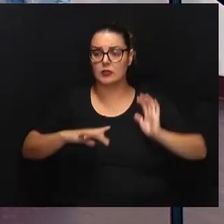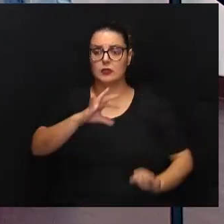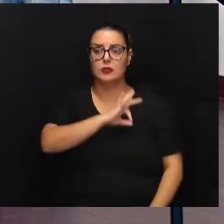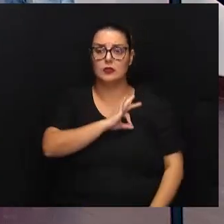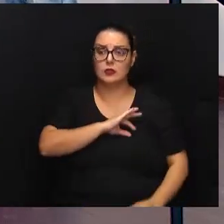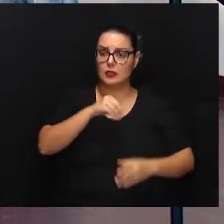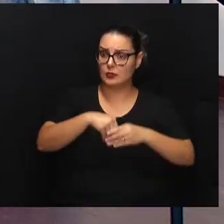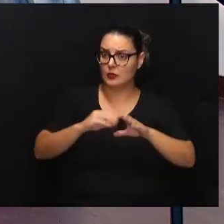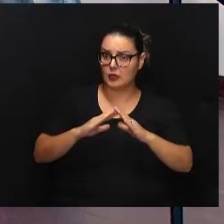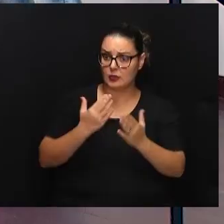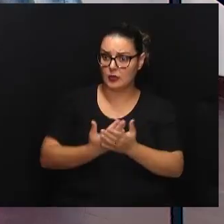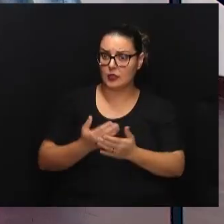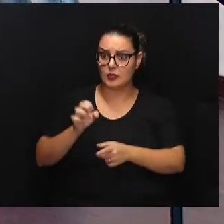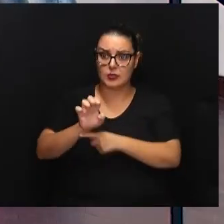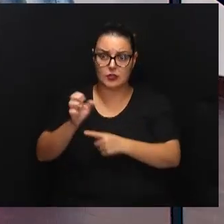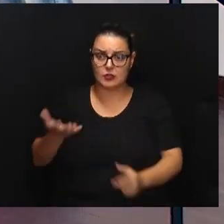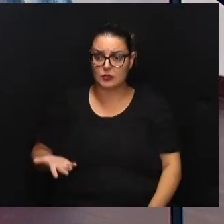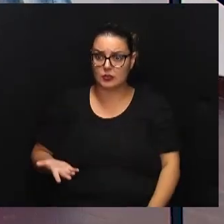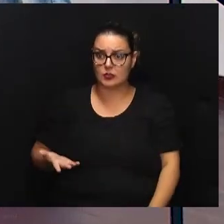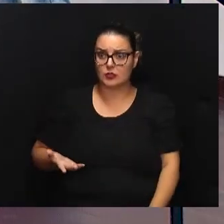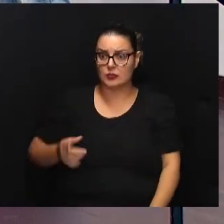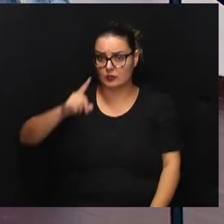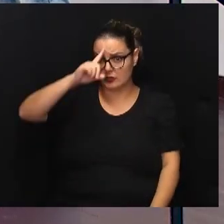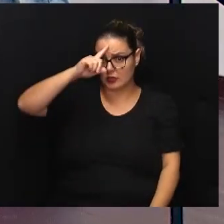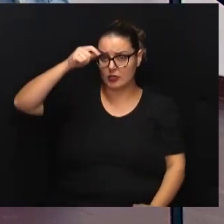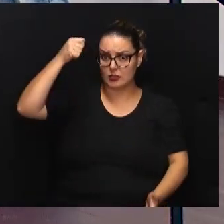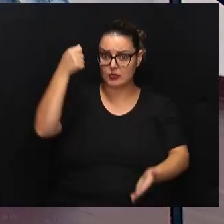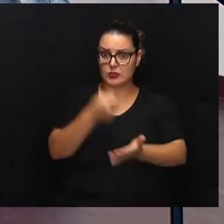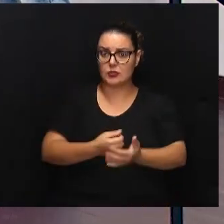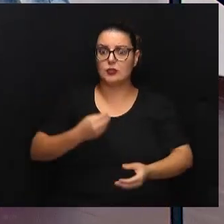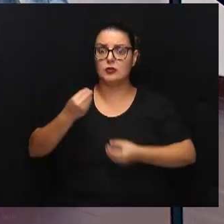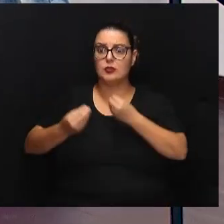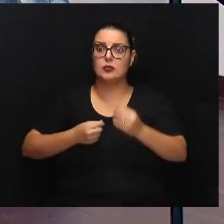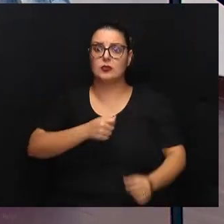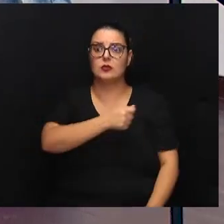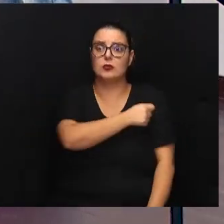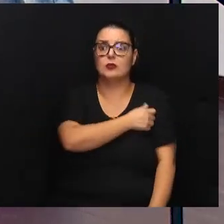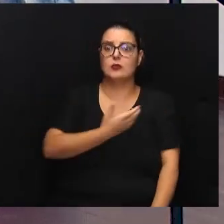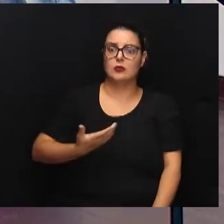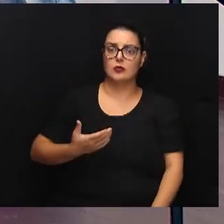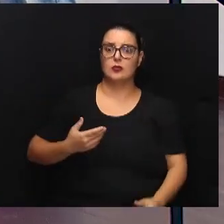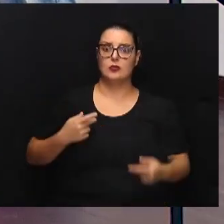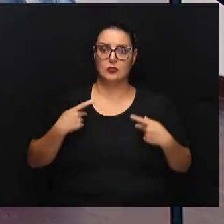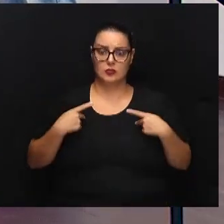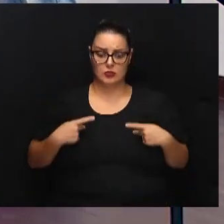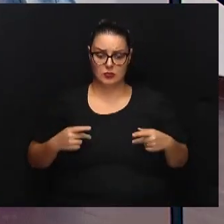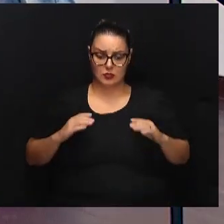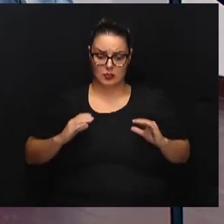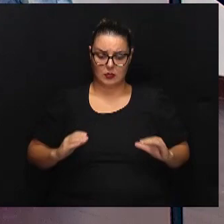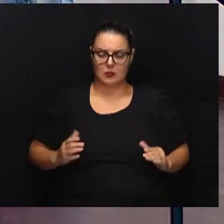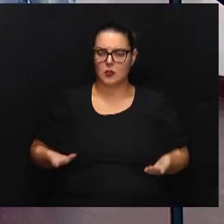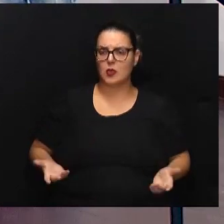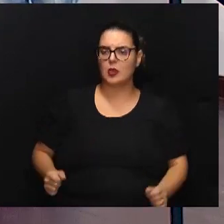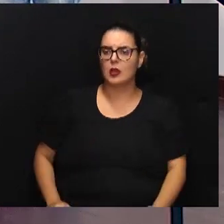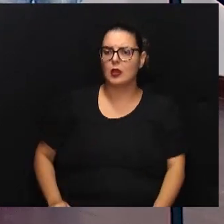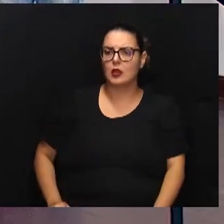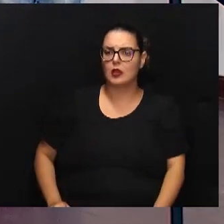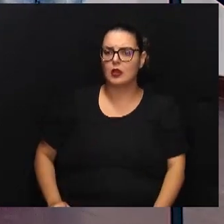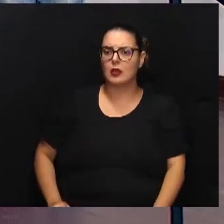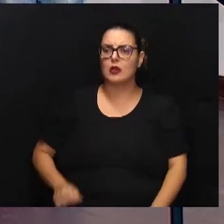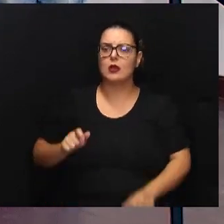ditarem como os alunos vão se portar. E as pessoas trans dentro das escolas? Imagine